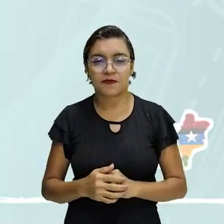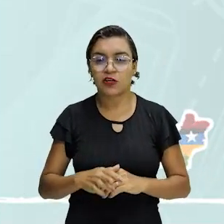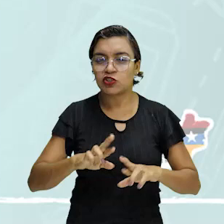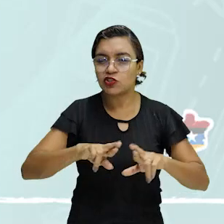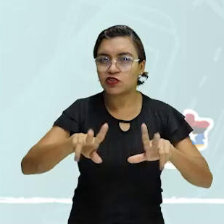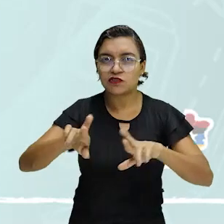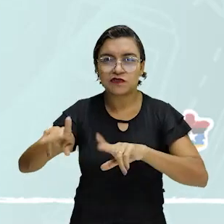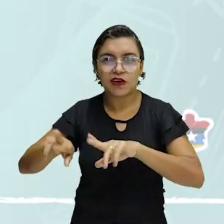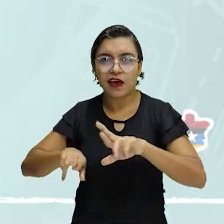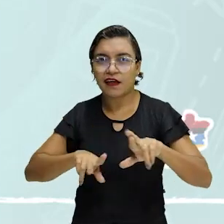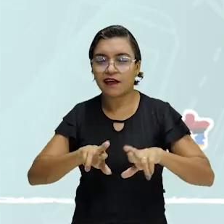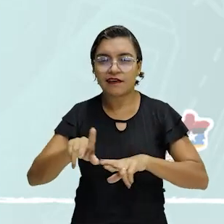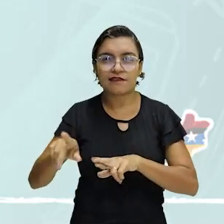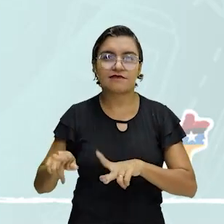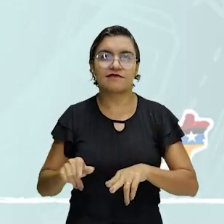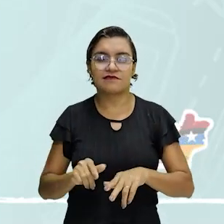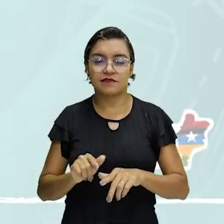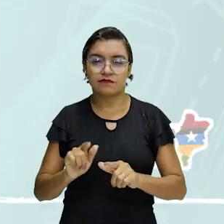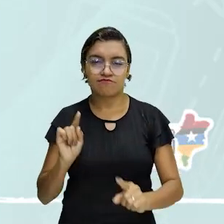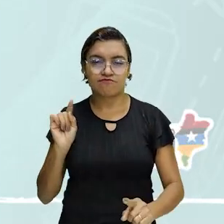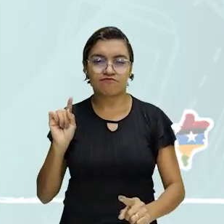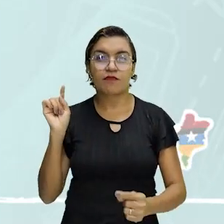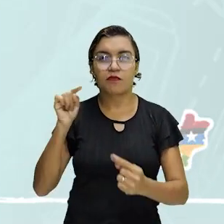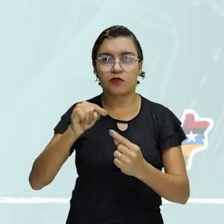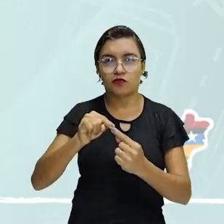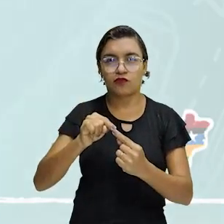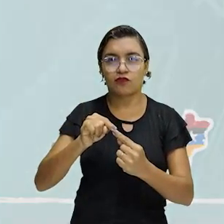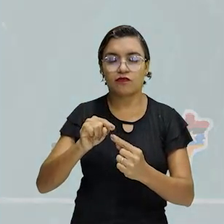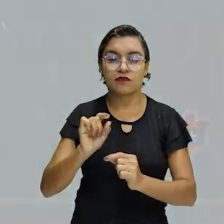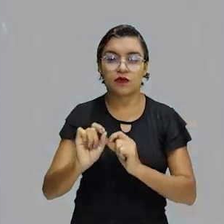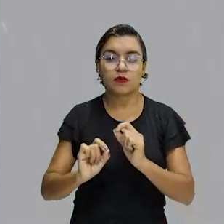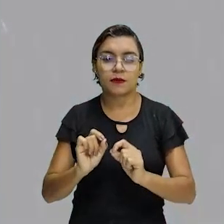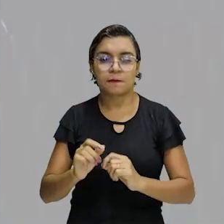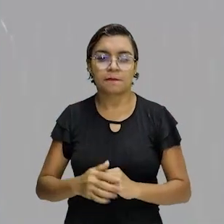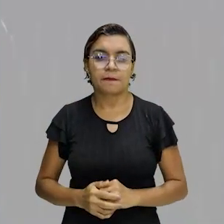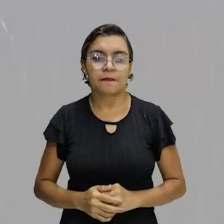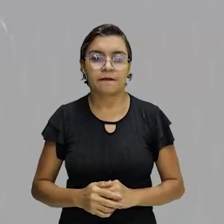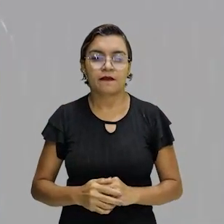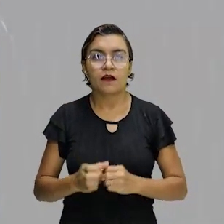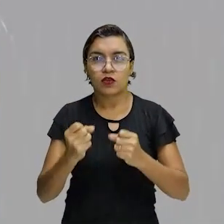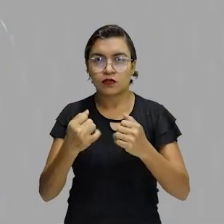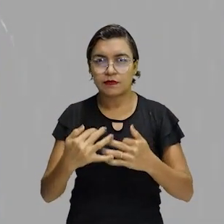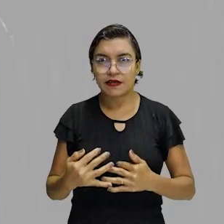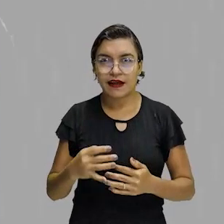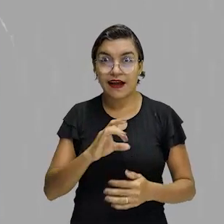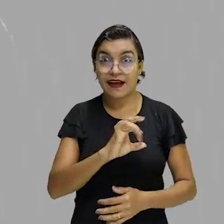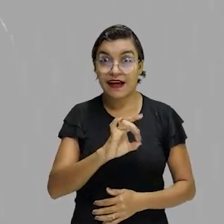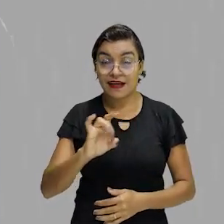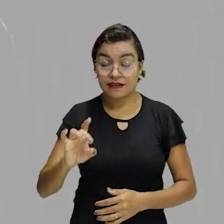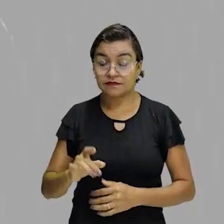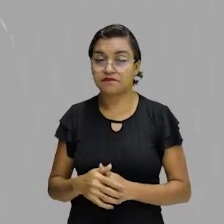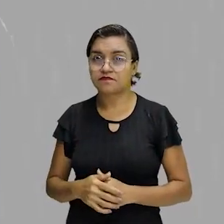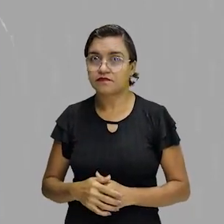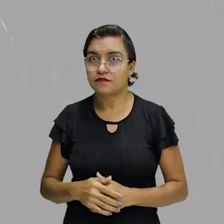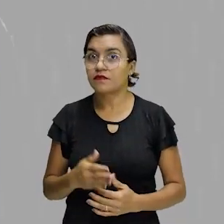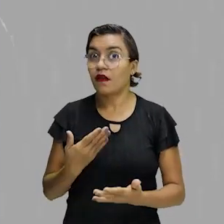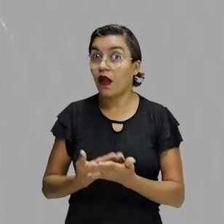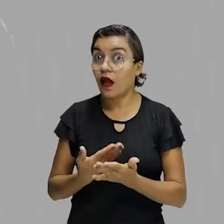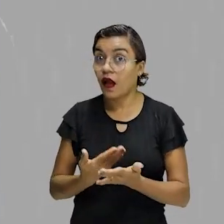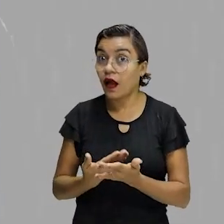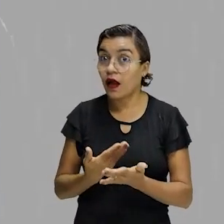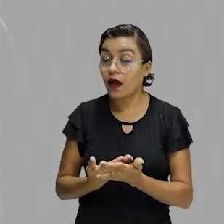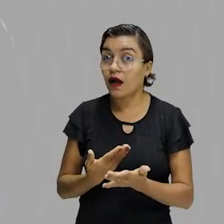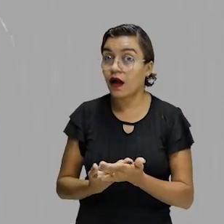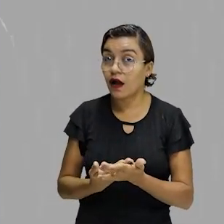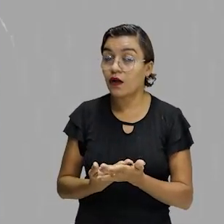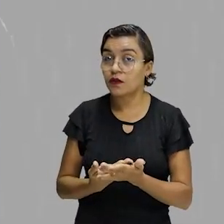que lutam por causas diferentes, certo? Para a gente poder comentar rapidamente sobre cada um deles. Só lembrando que essas aulas da gente,